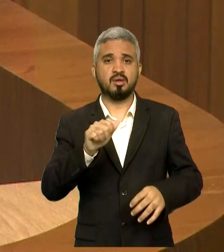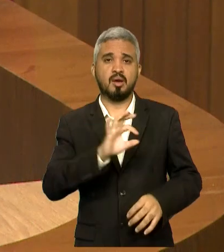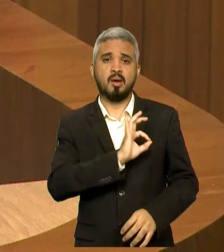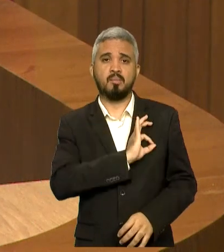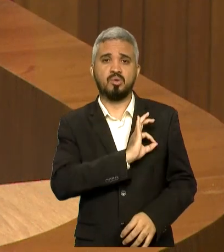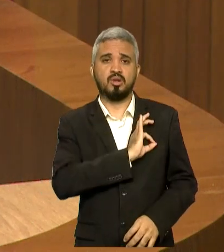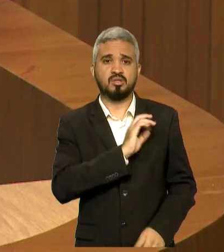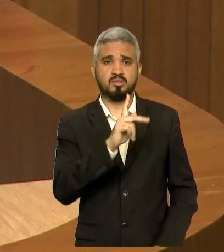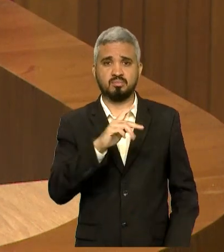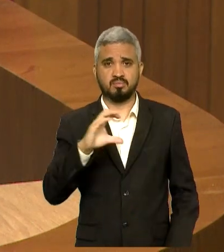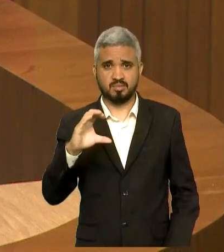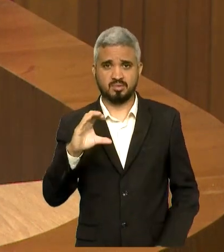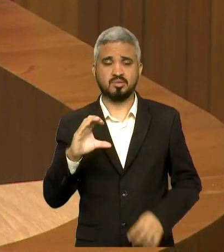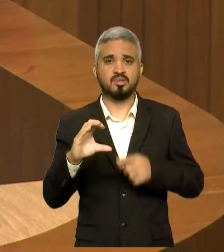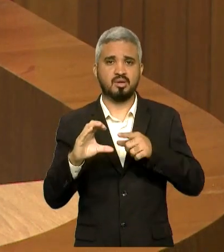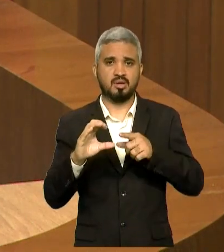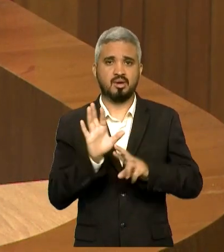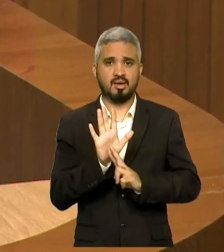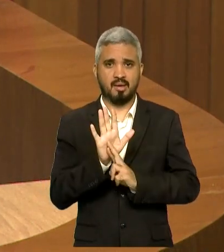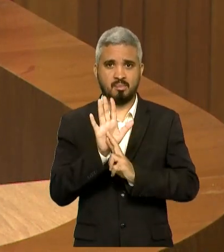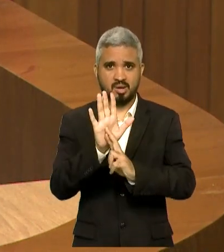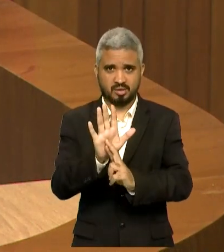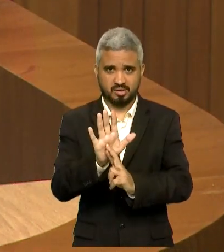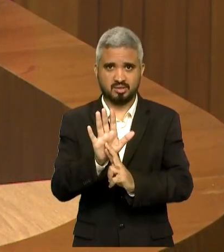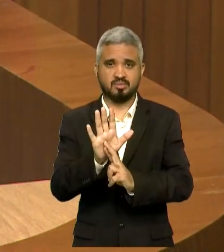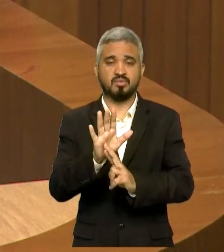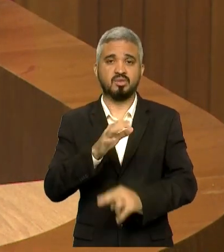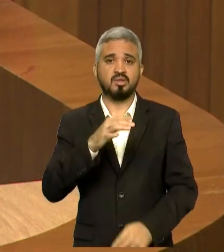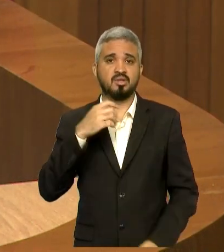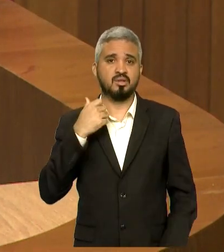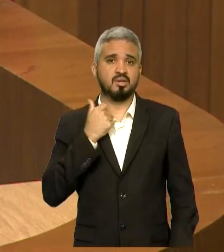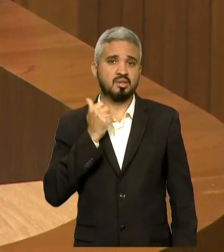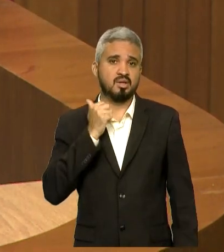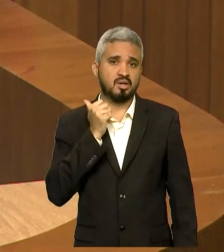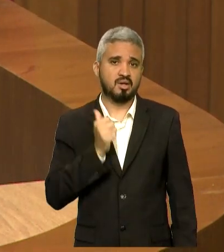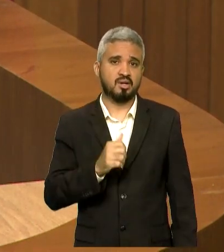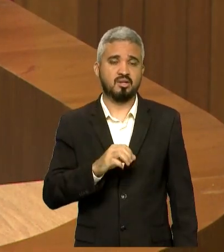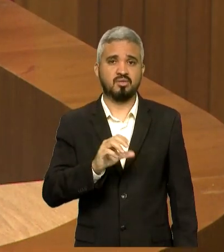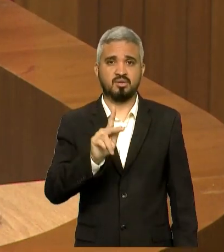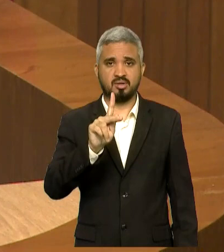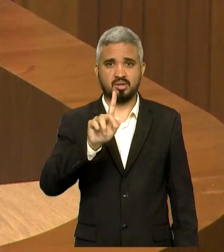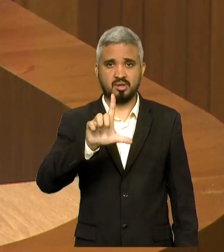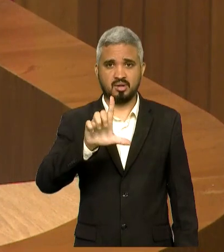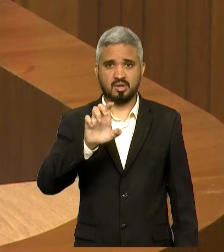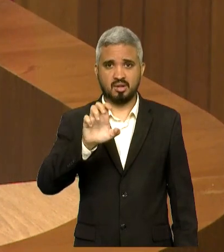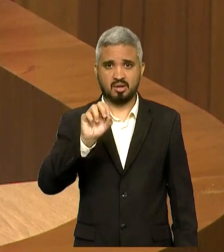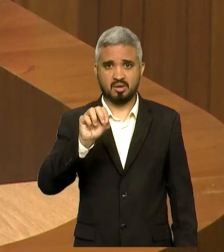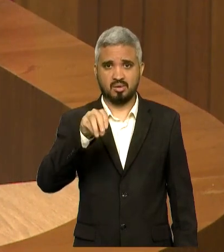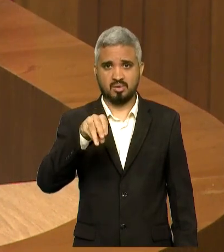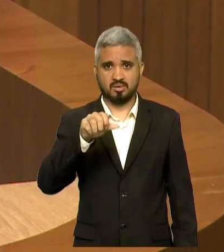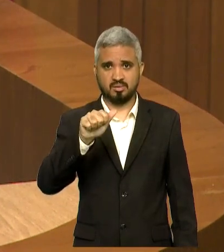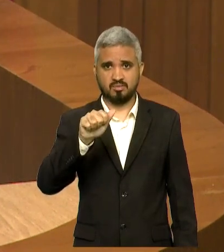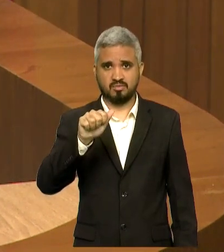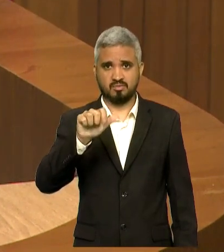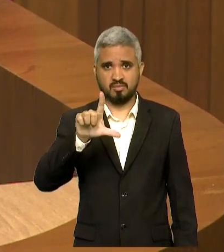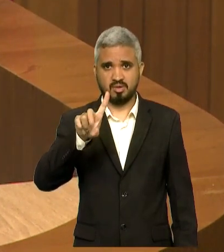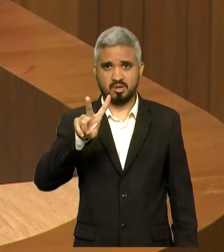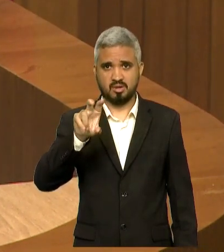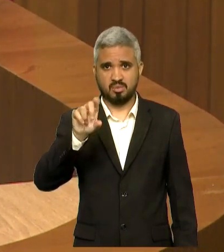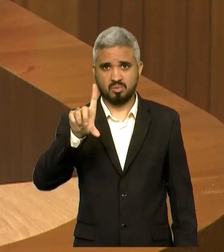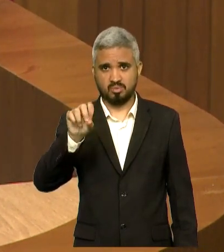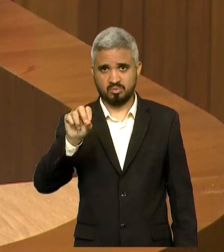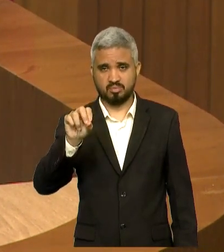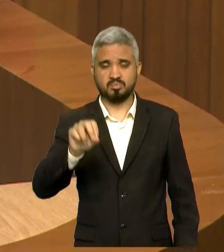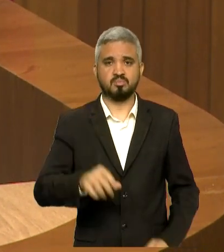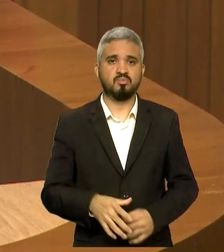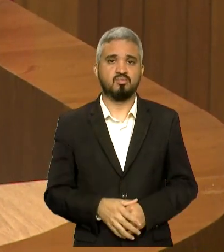representada recentemente pelo recém-empossado delegado Cleusdaldo Brito Júnior. E essa sala de